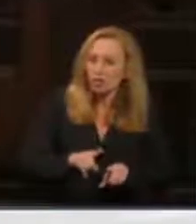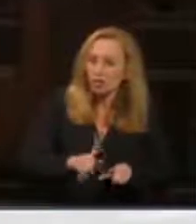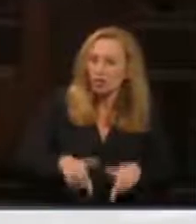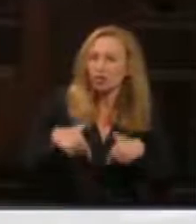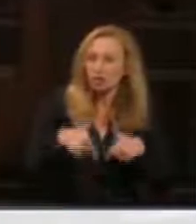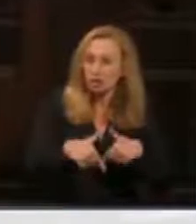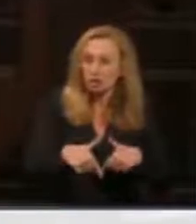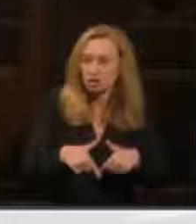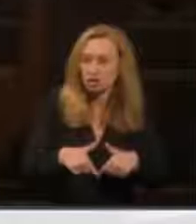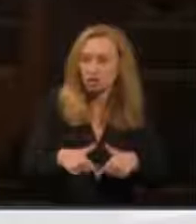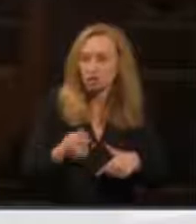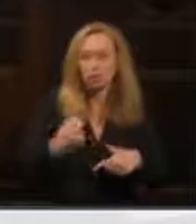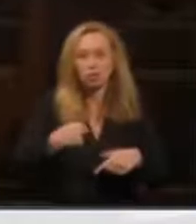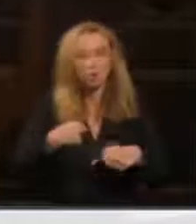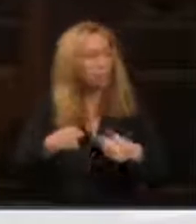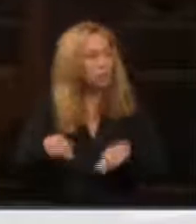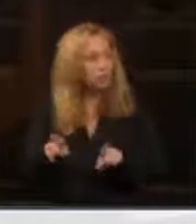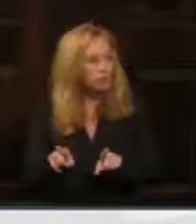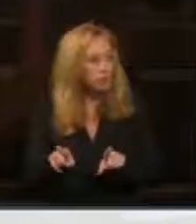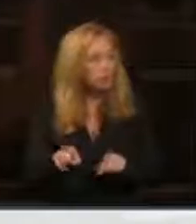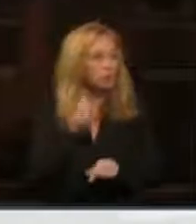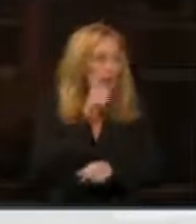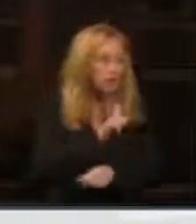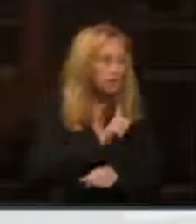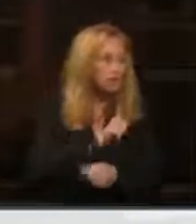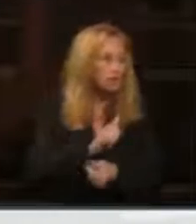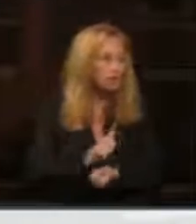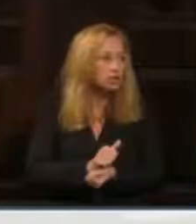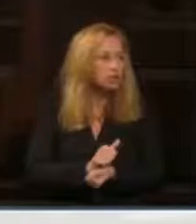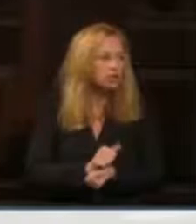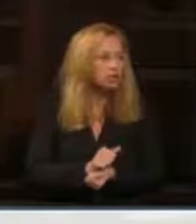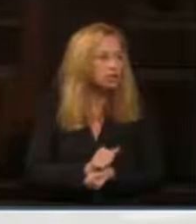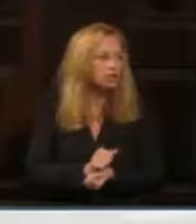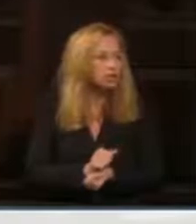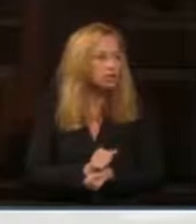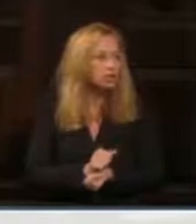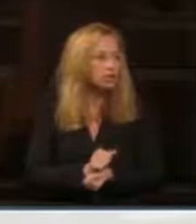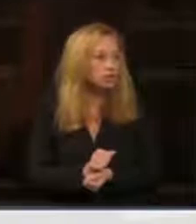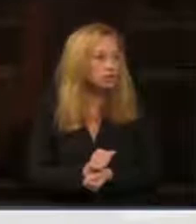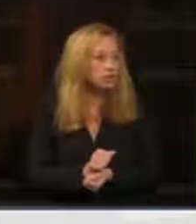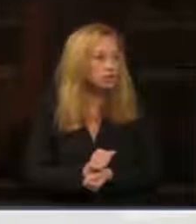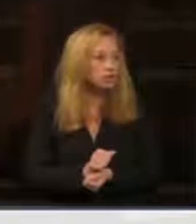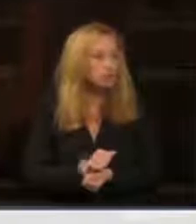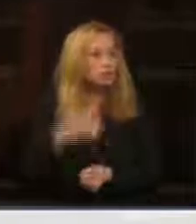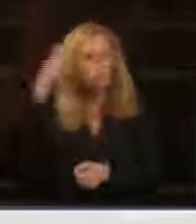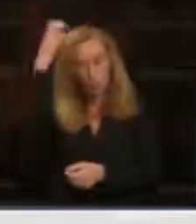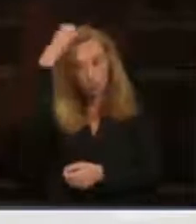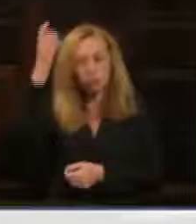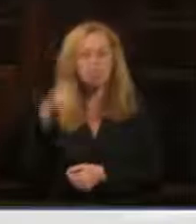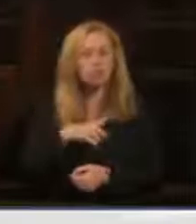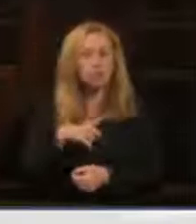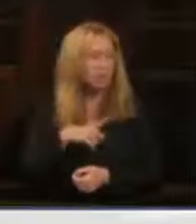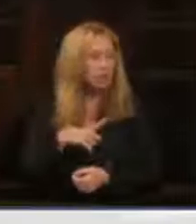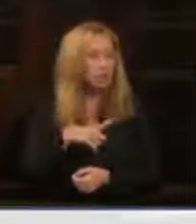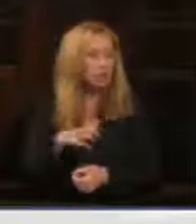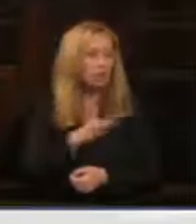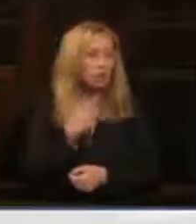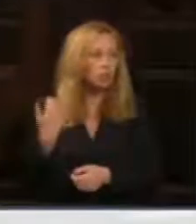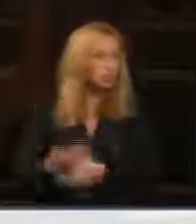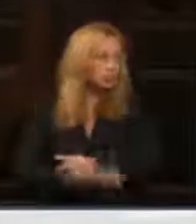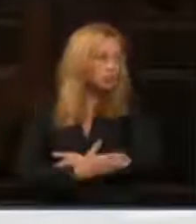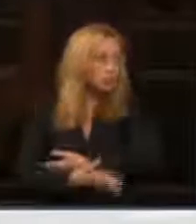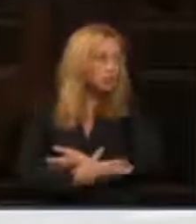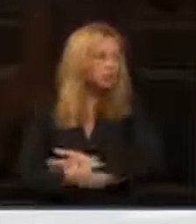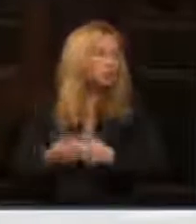violar essa mulher, ele também é negligente quando há a morte desses bebês, e a gente